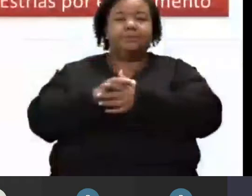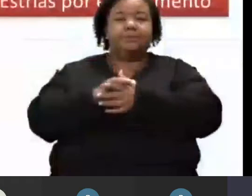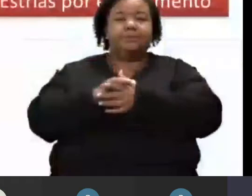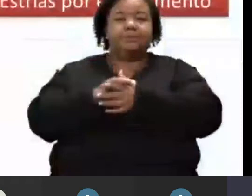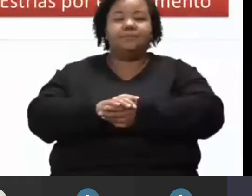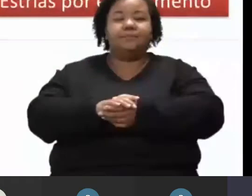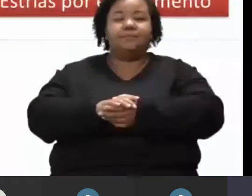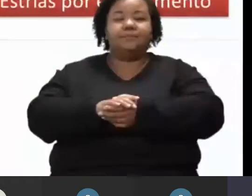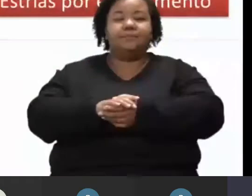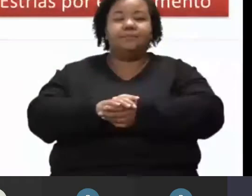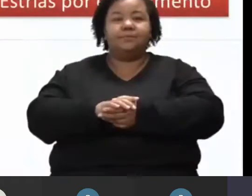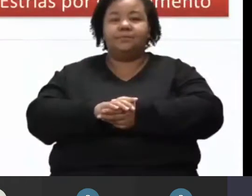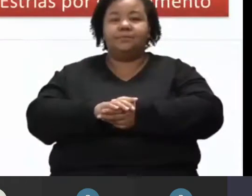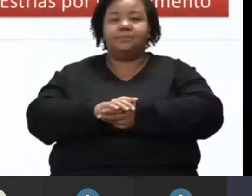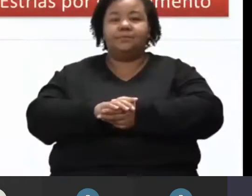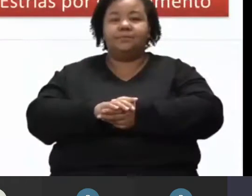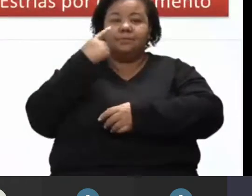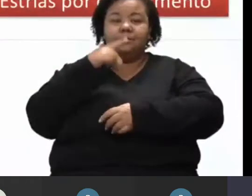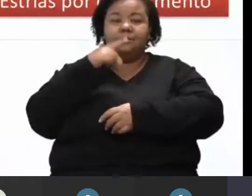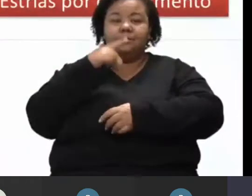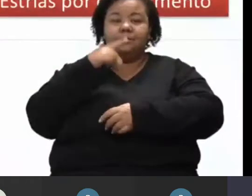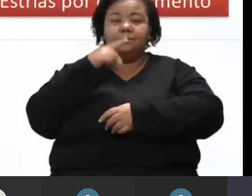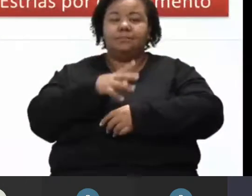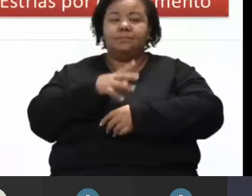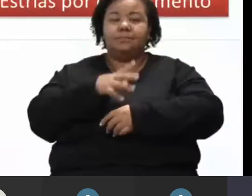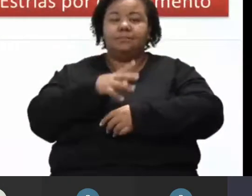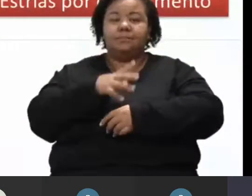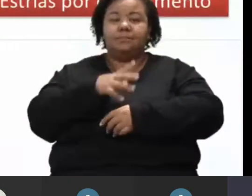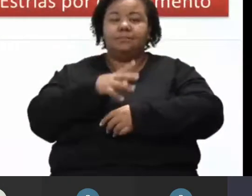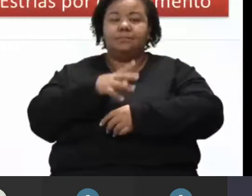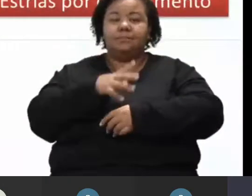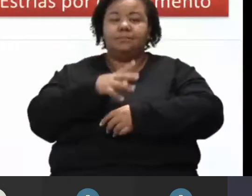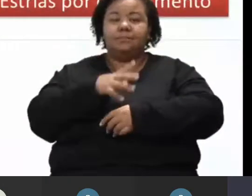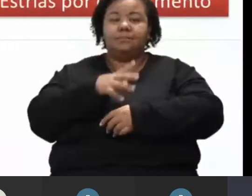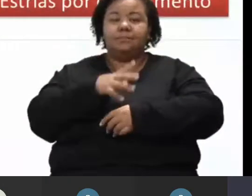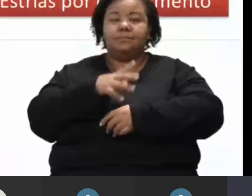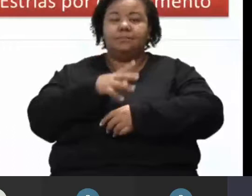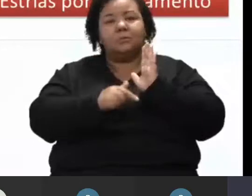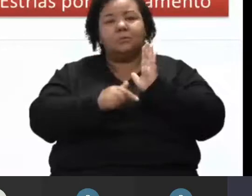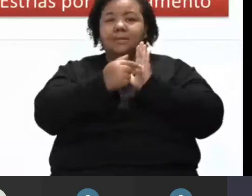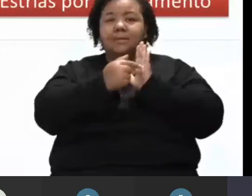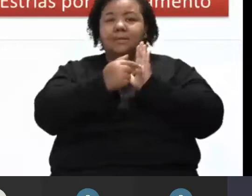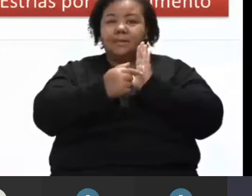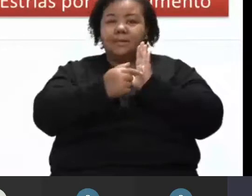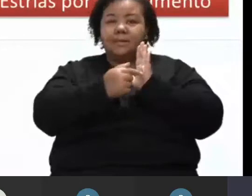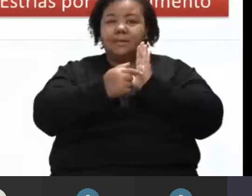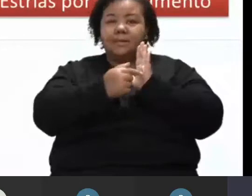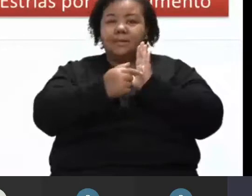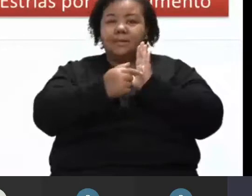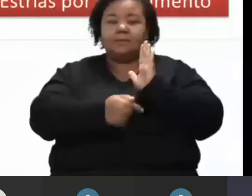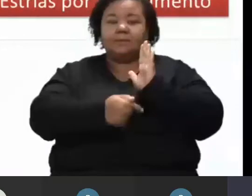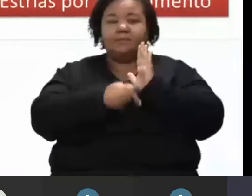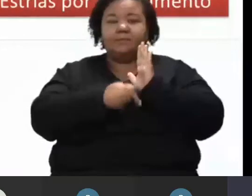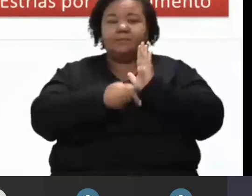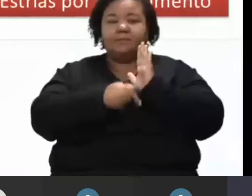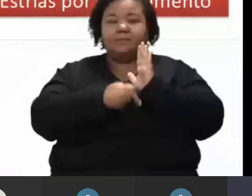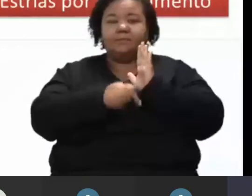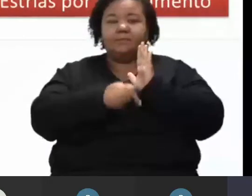uma imagem para nos mostrar como que é feita essa estria. Então, aqui, basicamente, as estrias são estrias